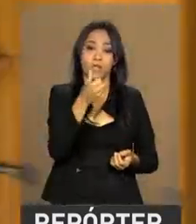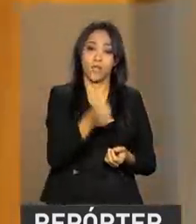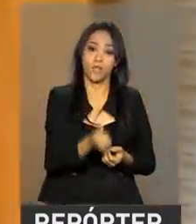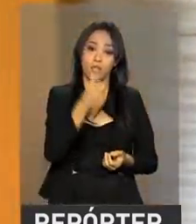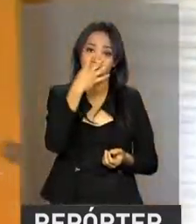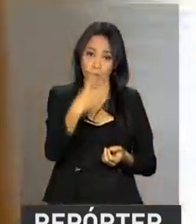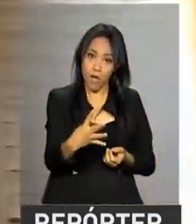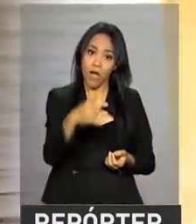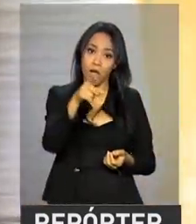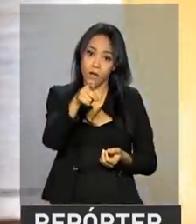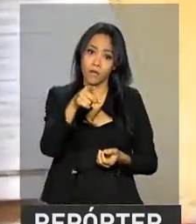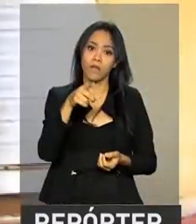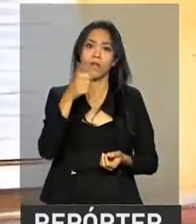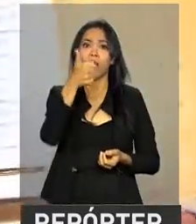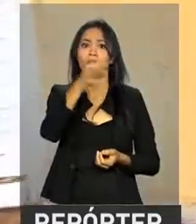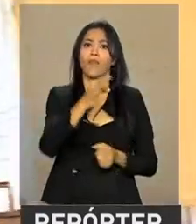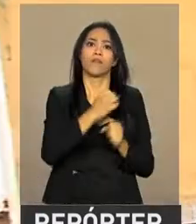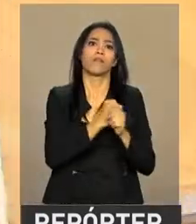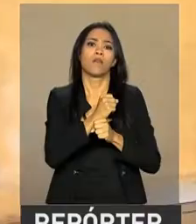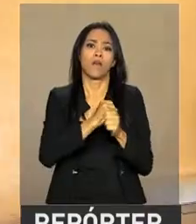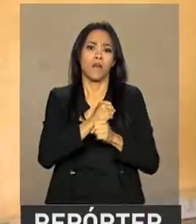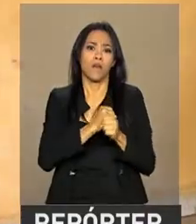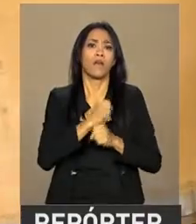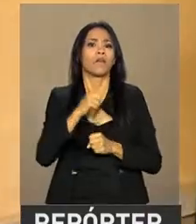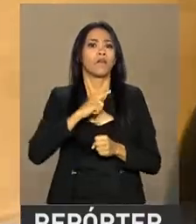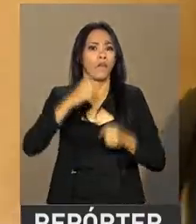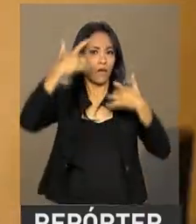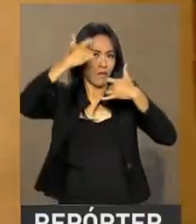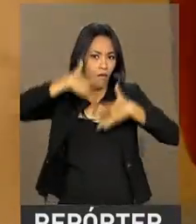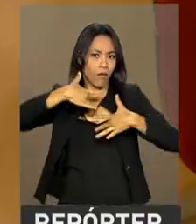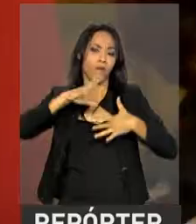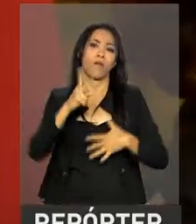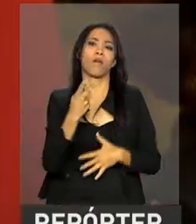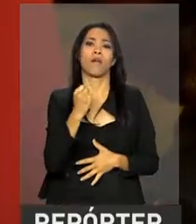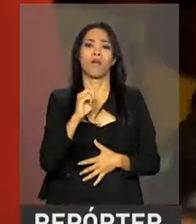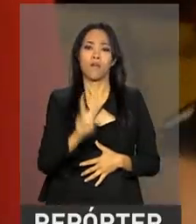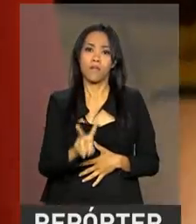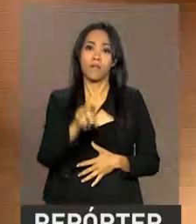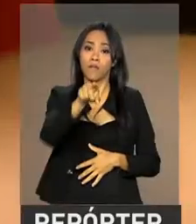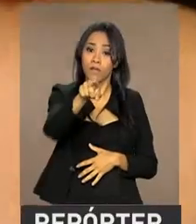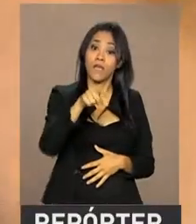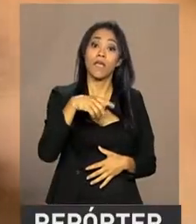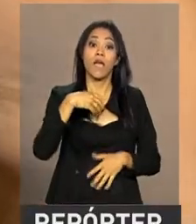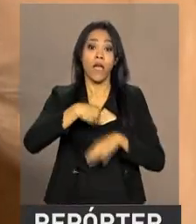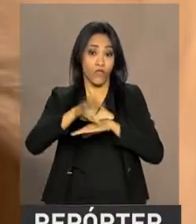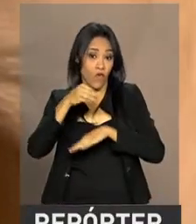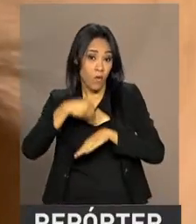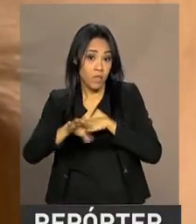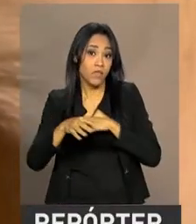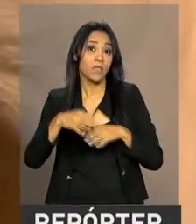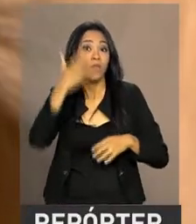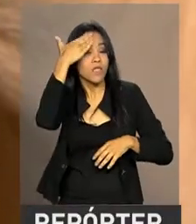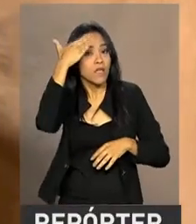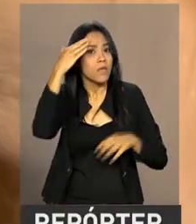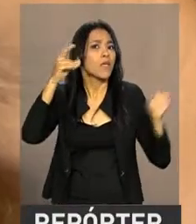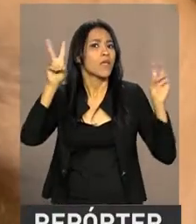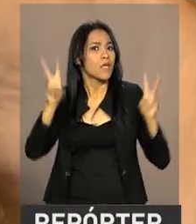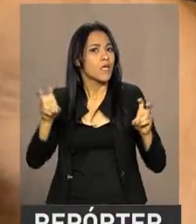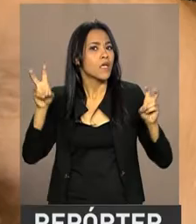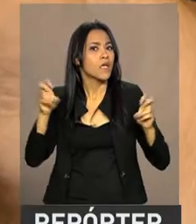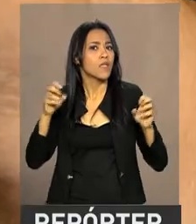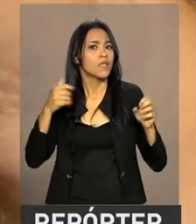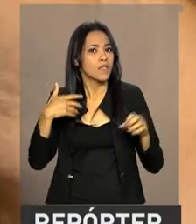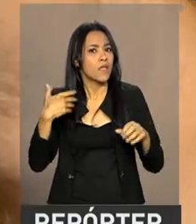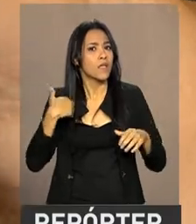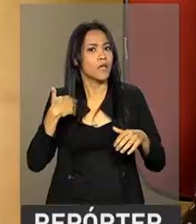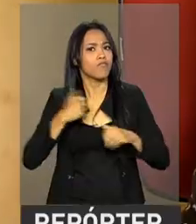é soropositiva há 10, conta que a evolução do tratamento e da informação sobre a doença tem crescido a